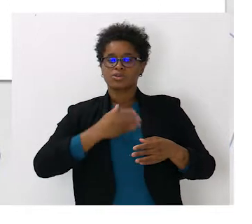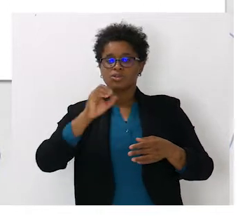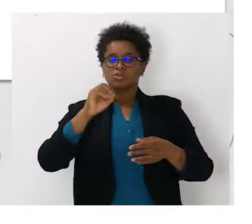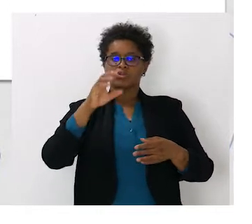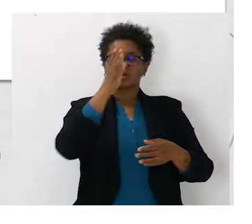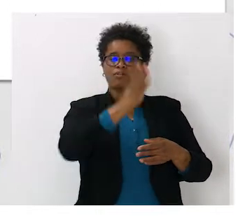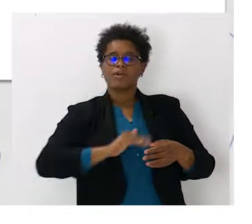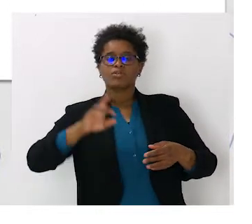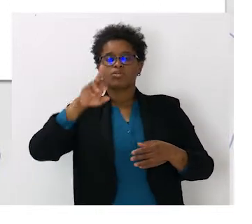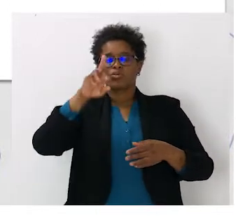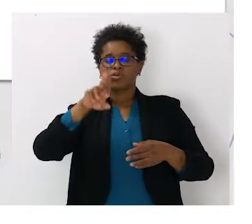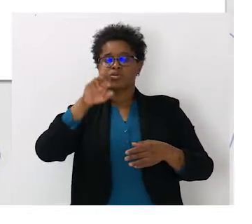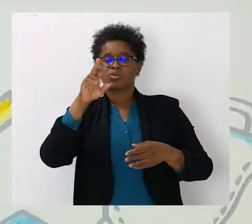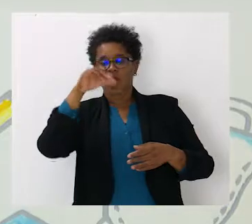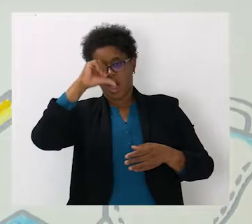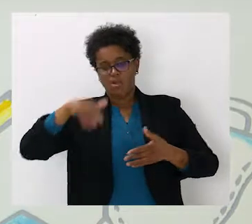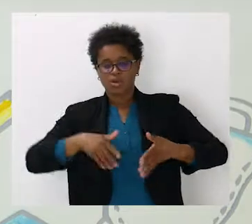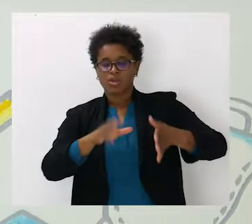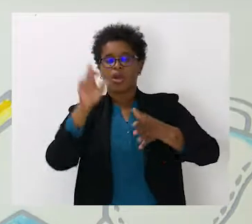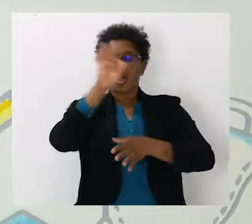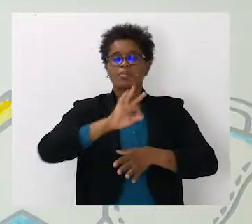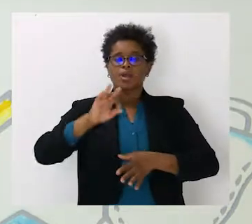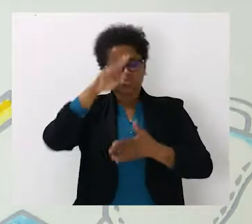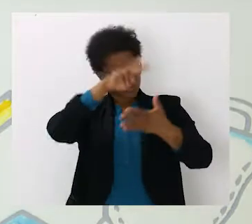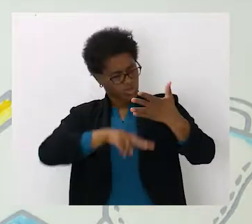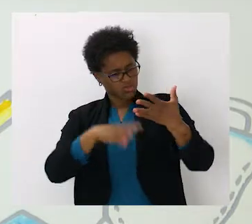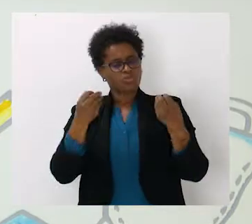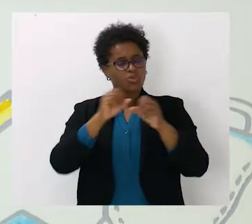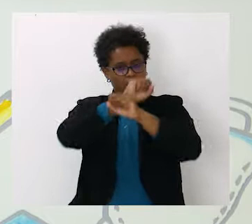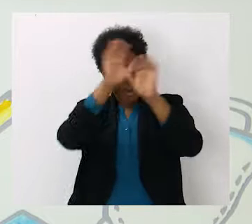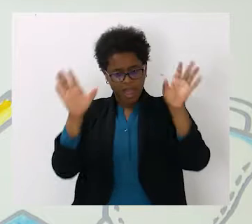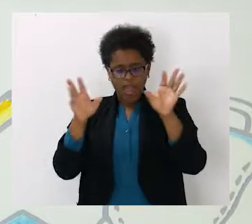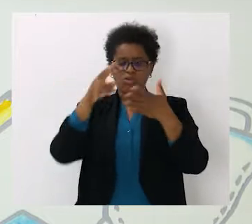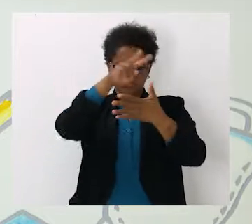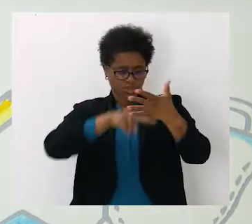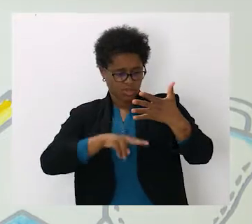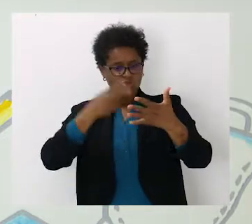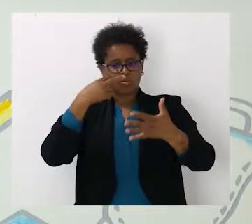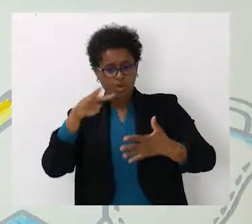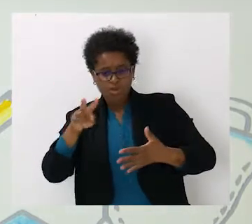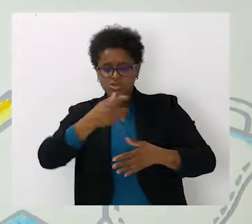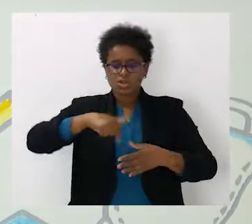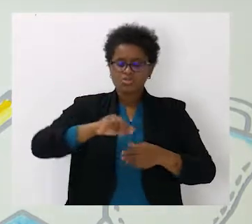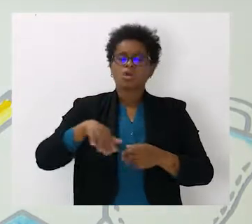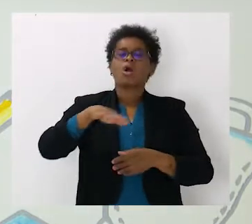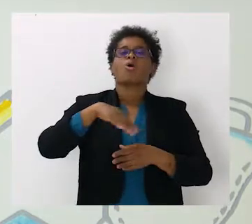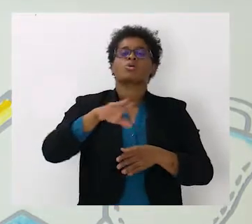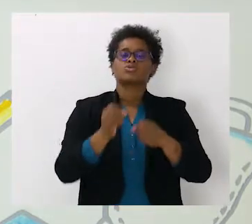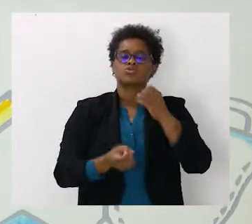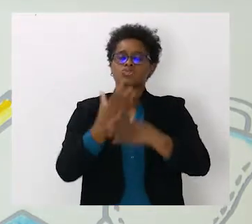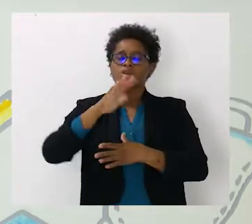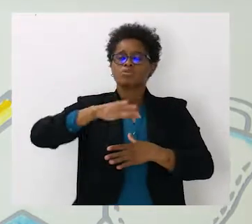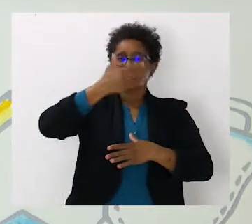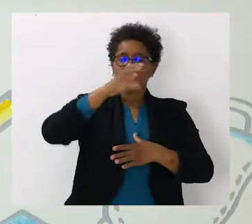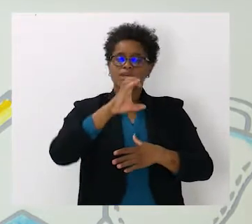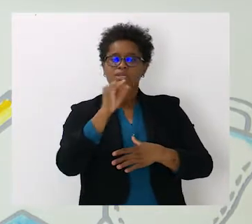do Vale do Rio Amarelo. Portanto, o texto foi muito claro. O texto mostra-nos onde surgiram